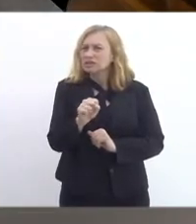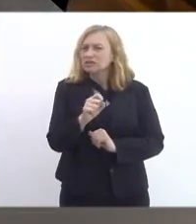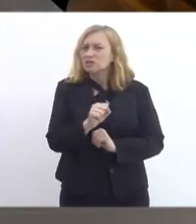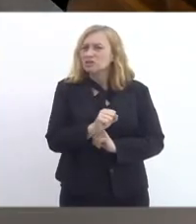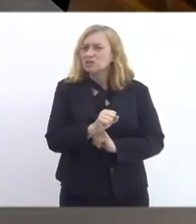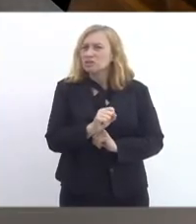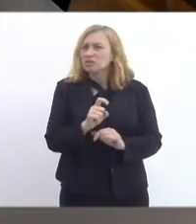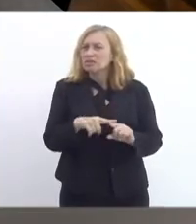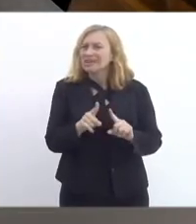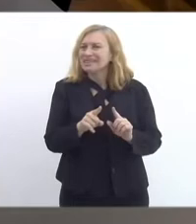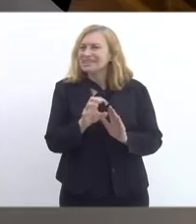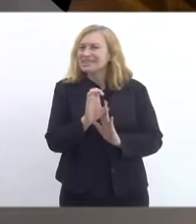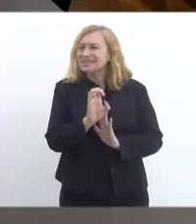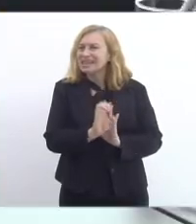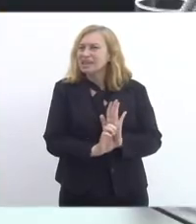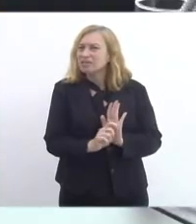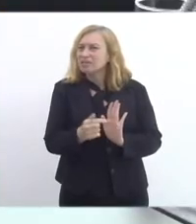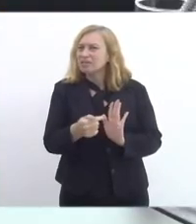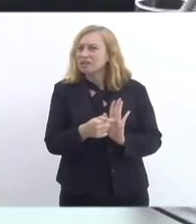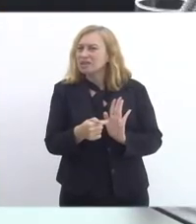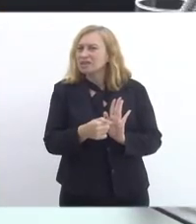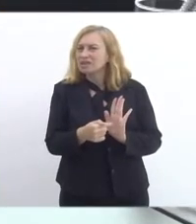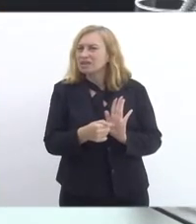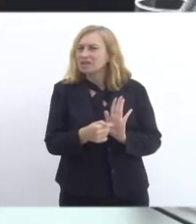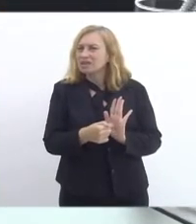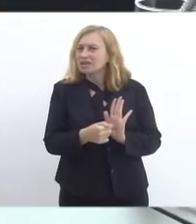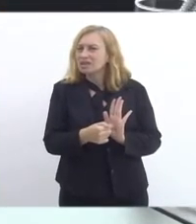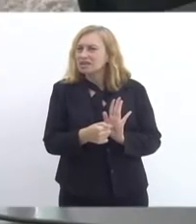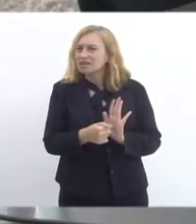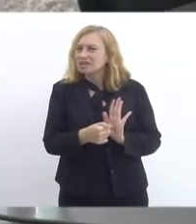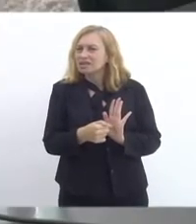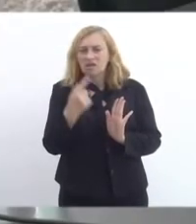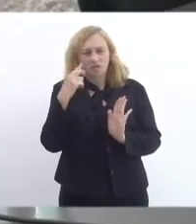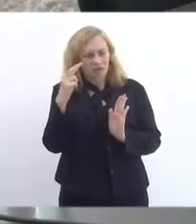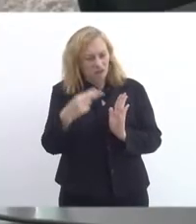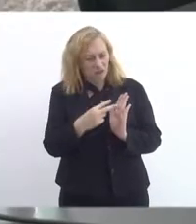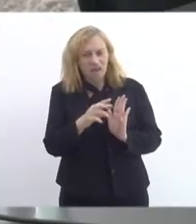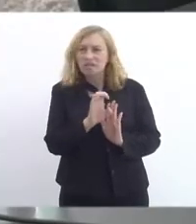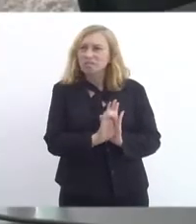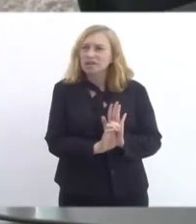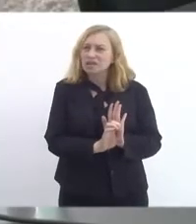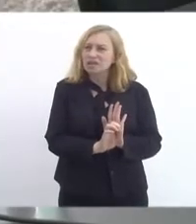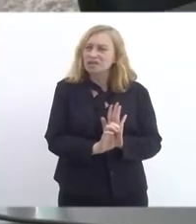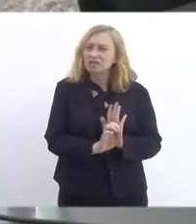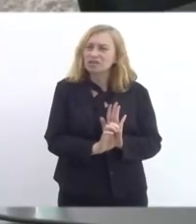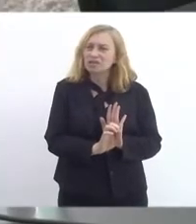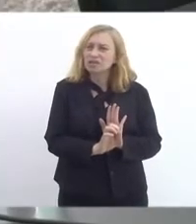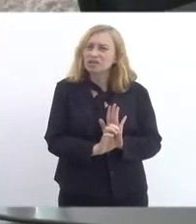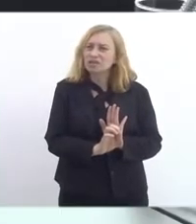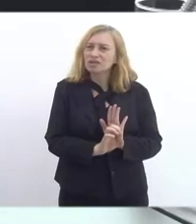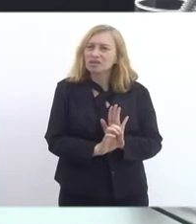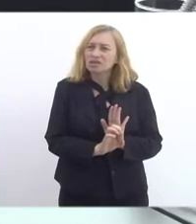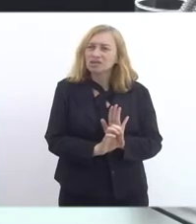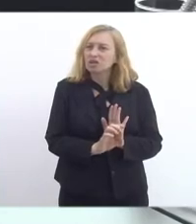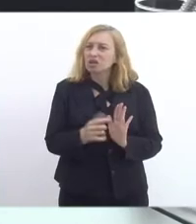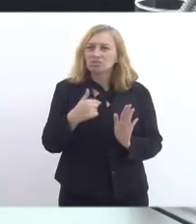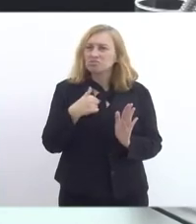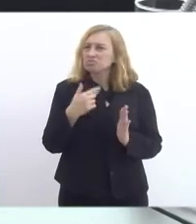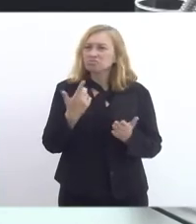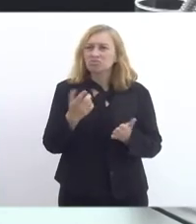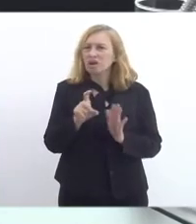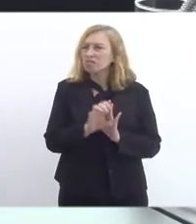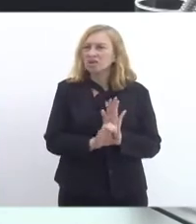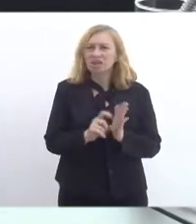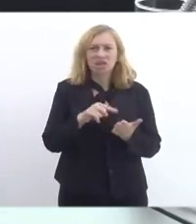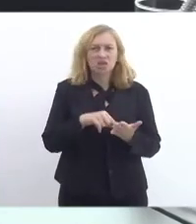vossa. Mas a emenda não está aqui. Mas dá uma olhadinha na emenda, Luiz, é porque você está... Sim, mas eu não estou com a emenda aqui. Não, mas está